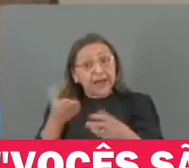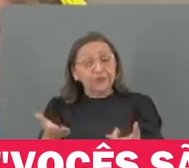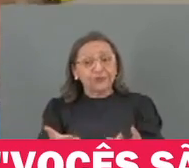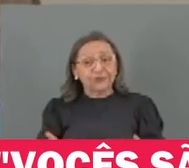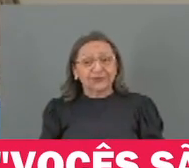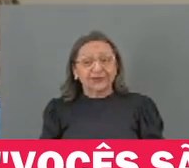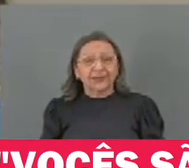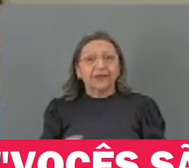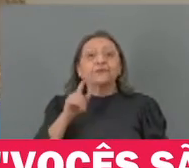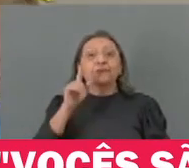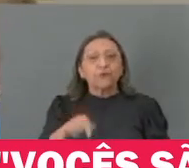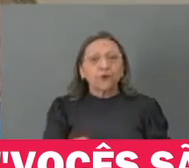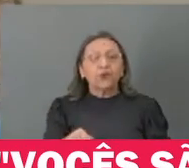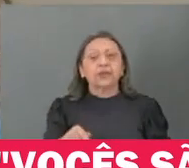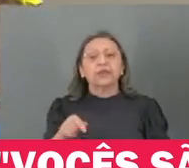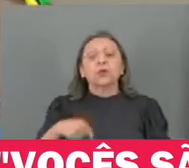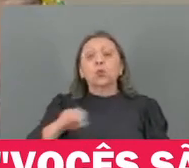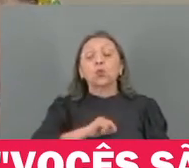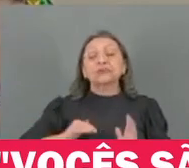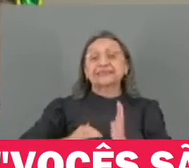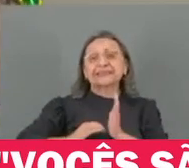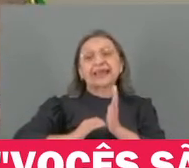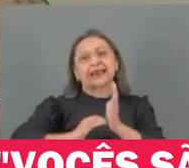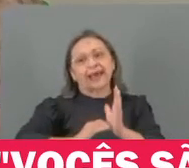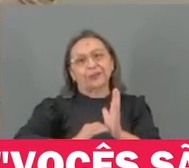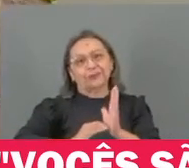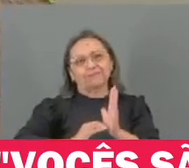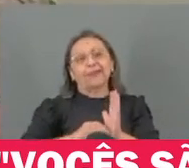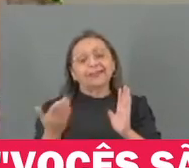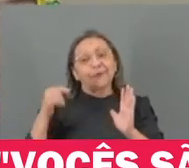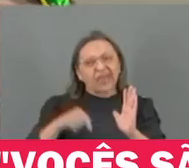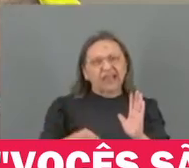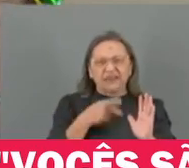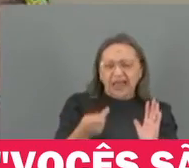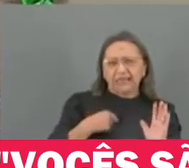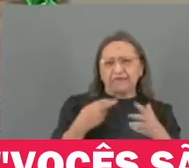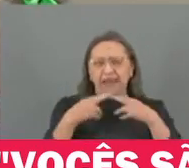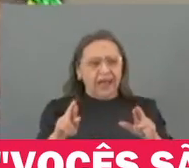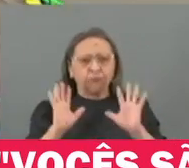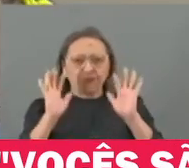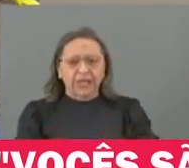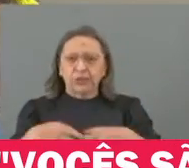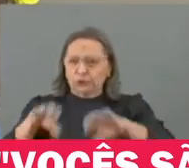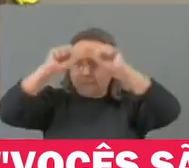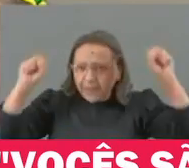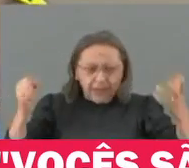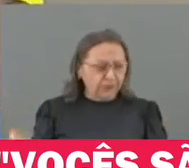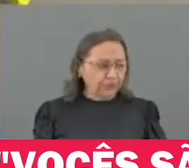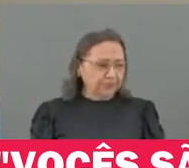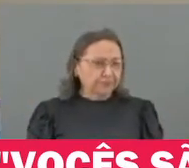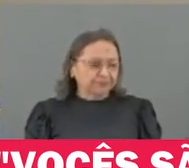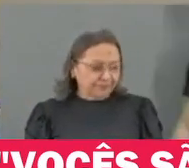Federal, foi o Senado Federal. Então, essa história de pregar o fim do Supremo,